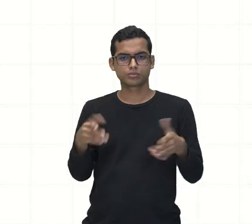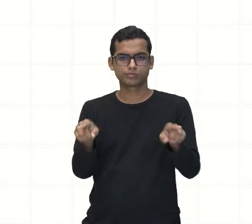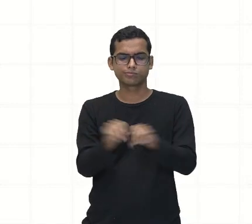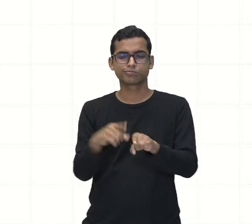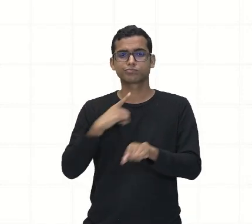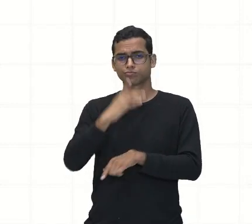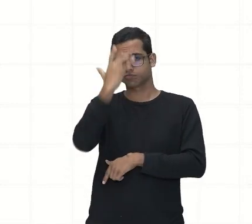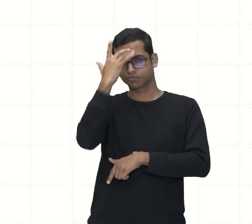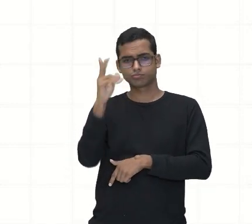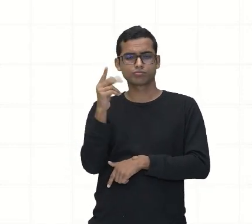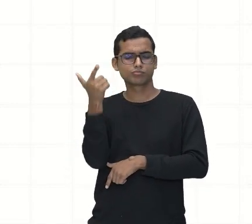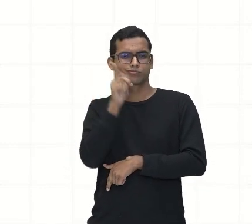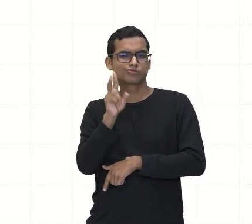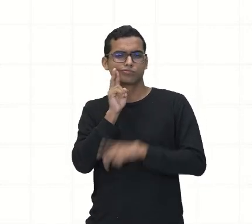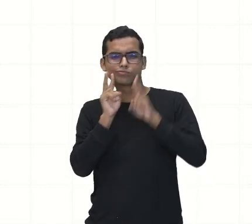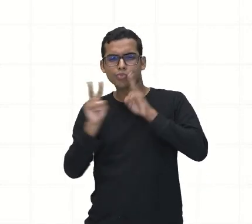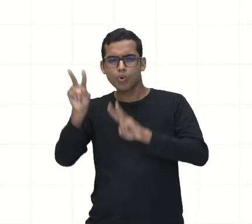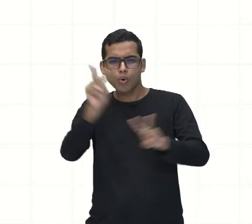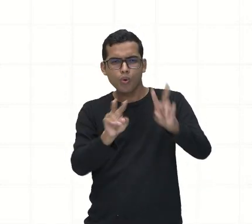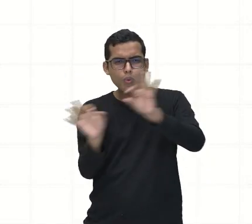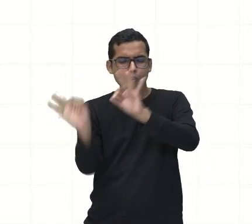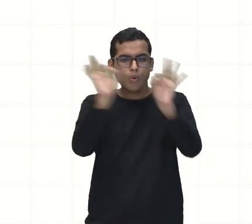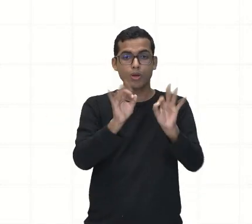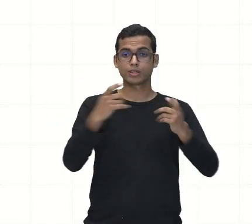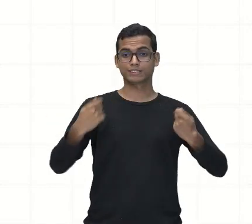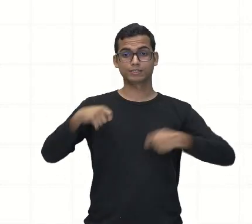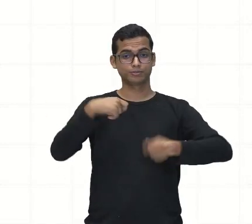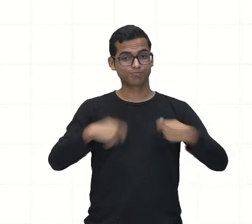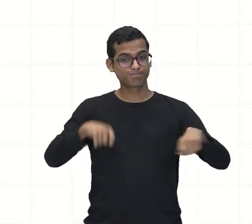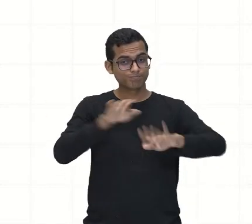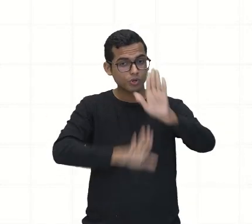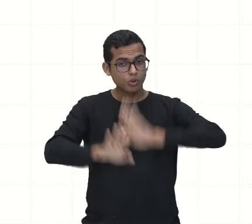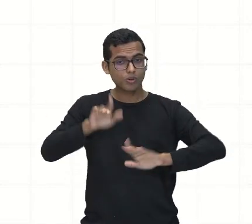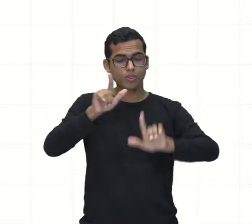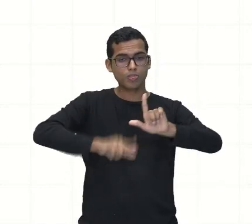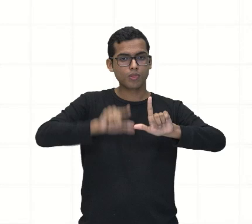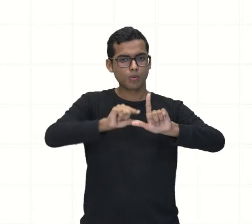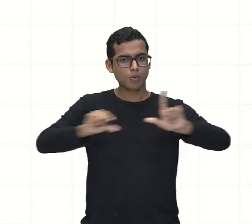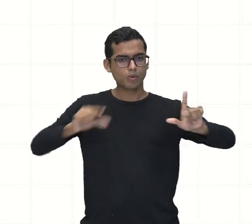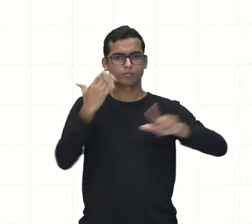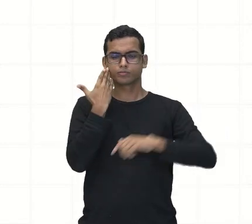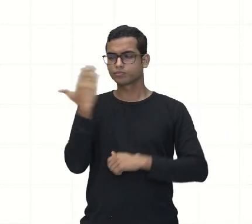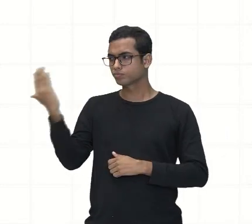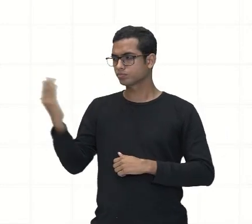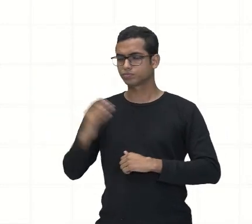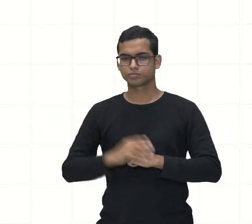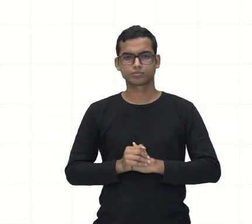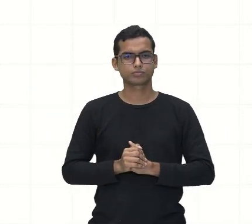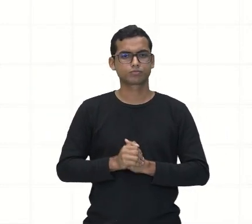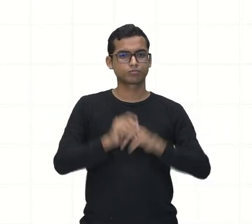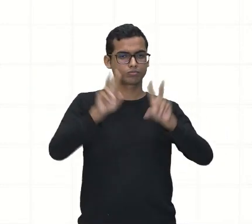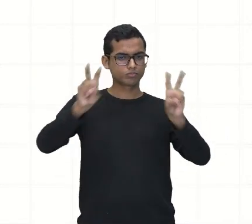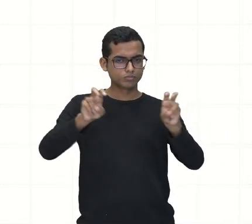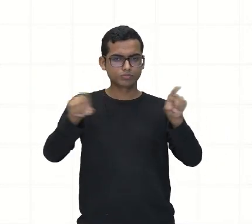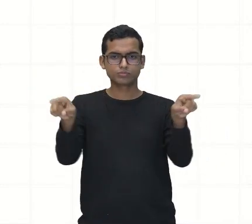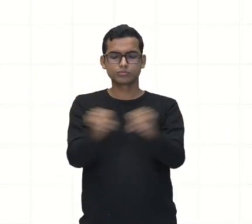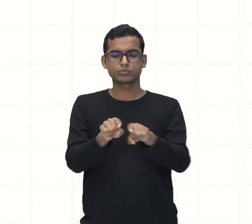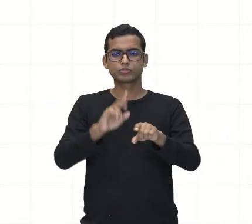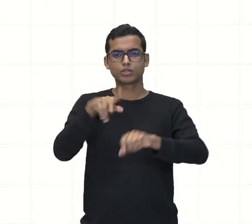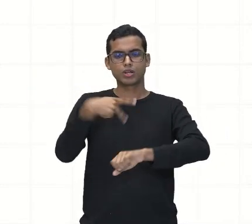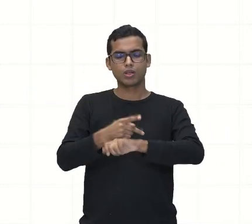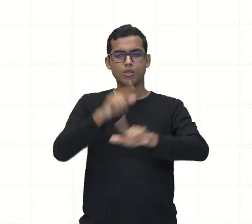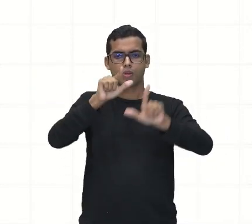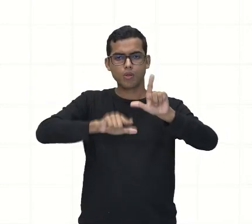muito a visualização. Mas eu tenho que tomar cuidado sempre com a legenda, né? Aqui é o nosso título. E a legenda, ela oferece uma